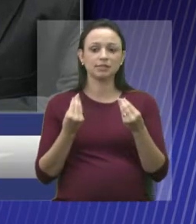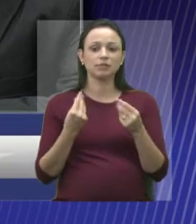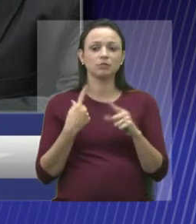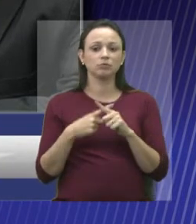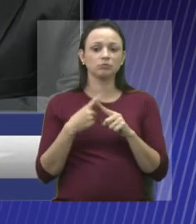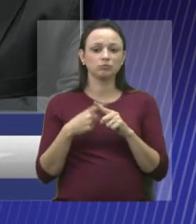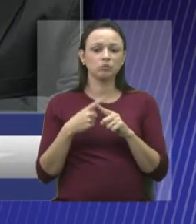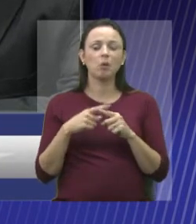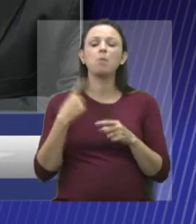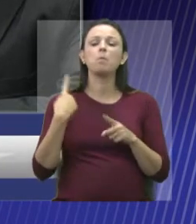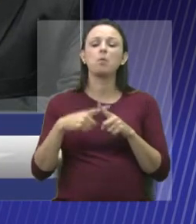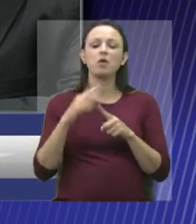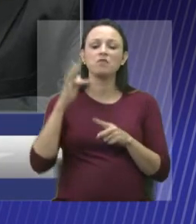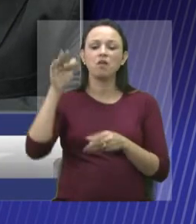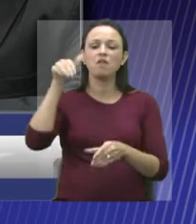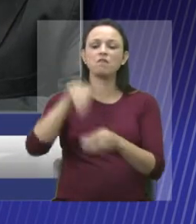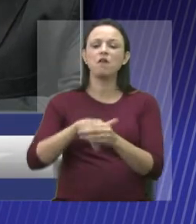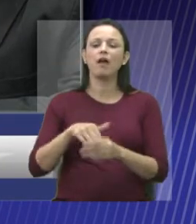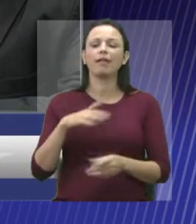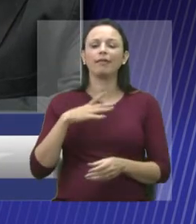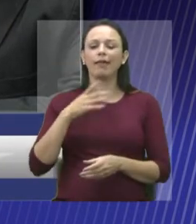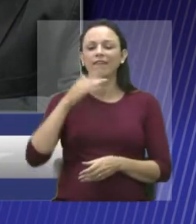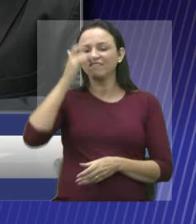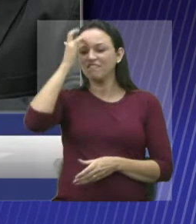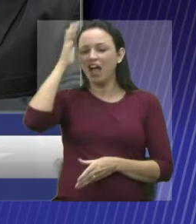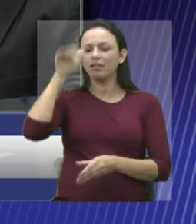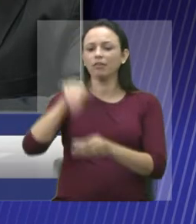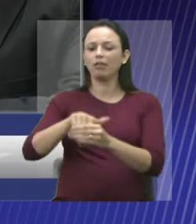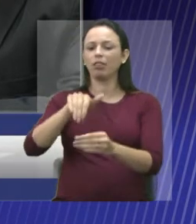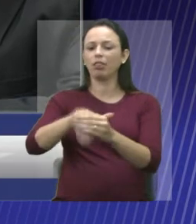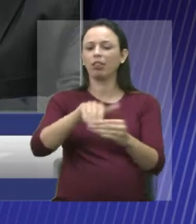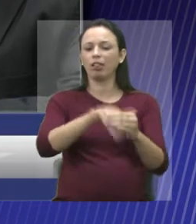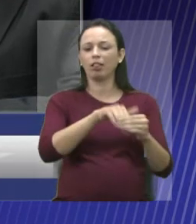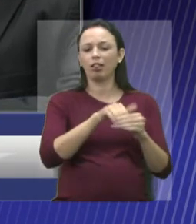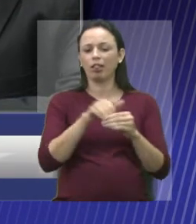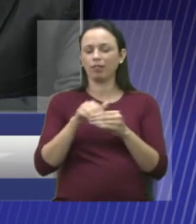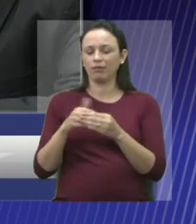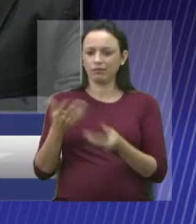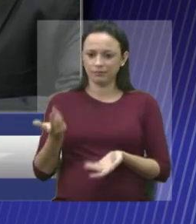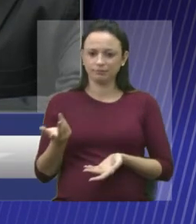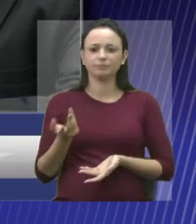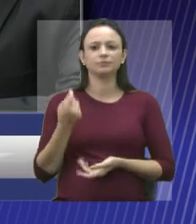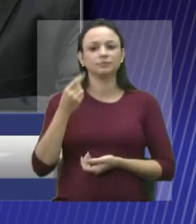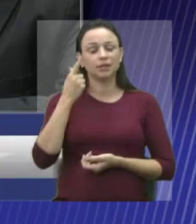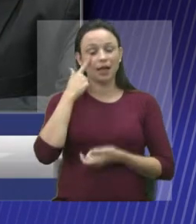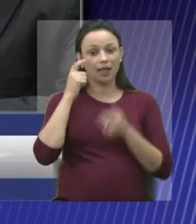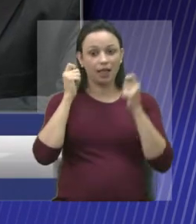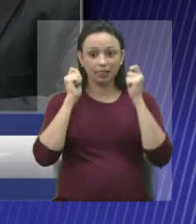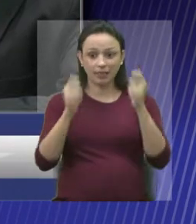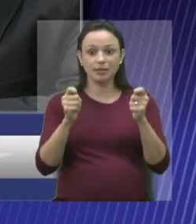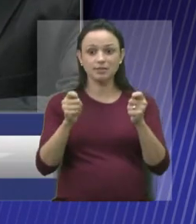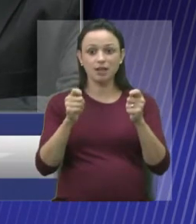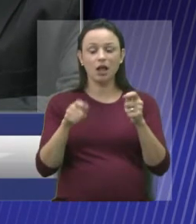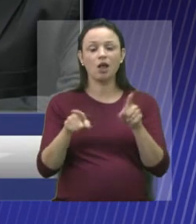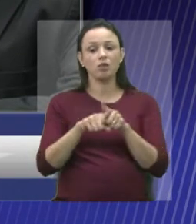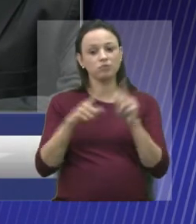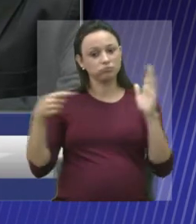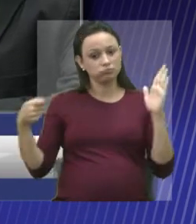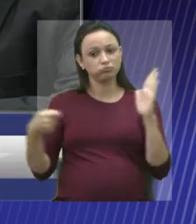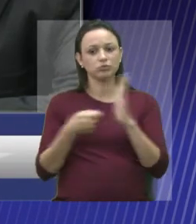futuros cabos eleitorais em 2020. Tá? Tem que tomar muito cuidado para isso, atentar para isso e denunciar e